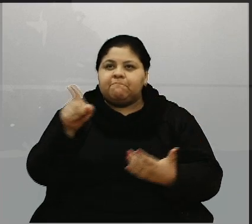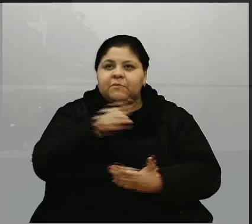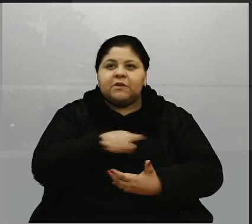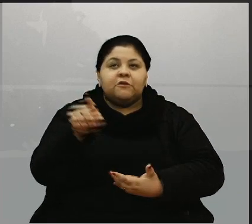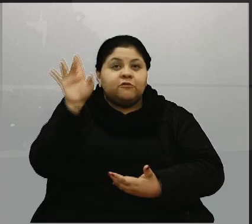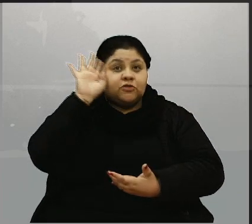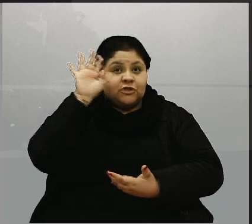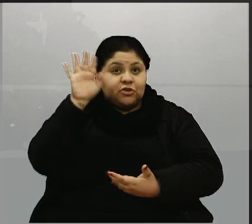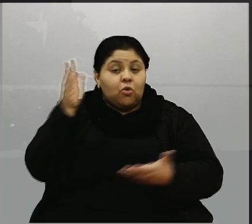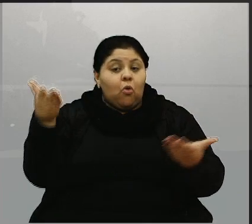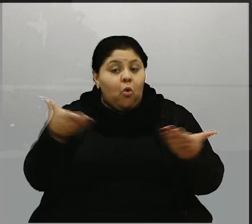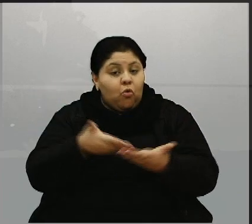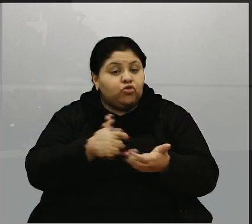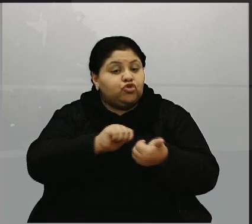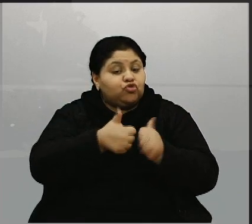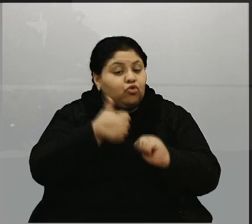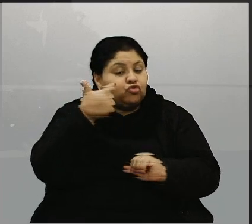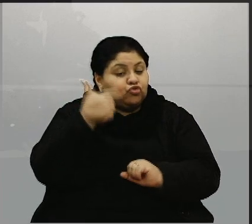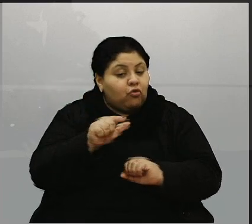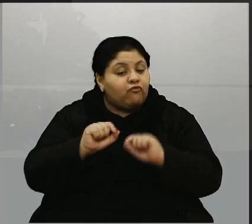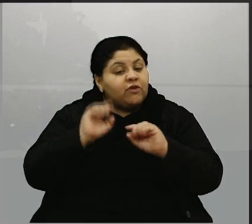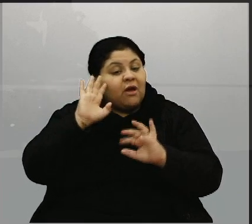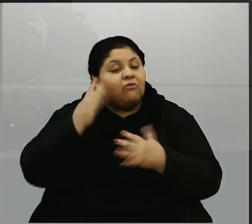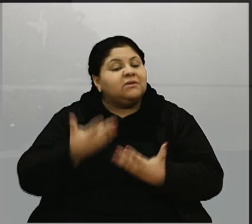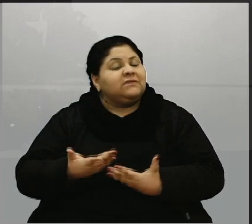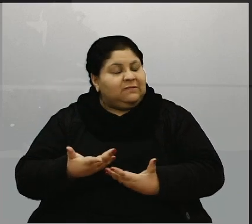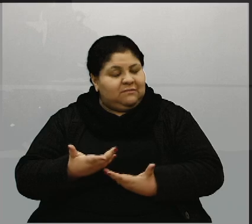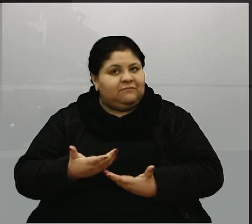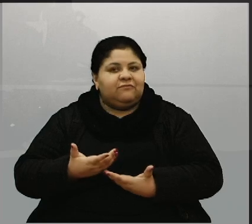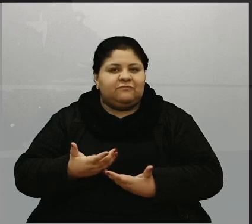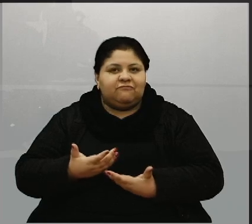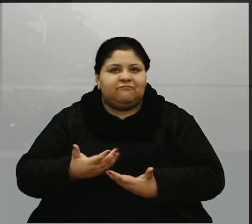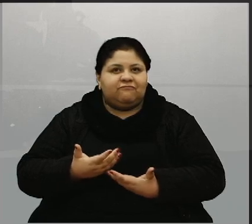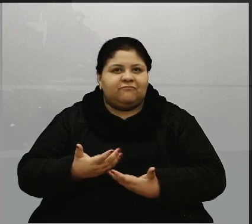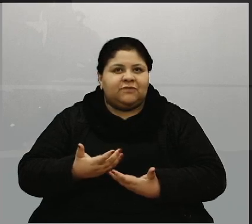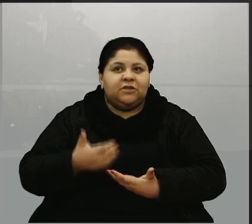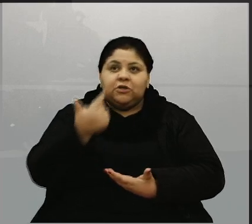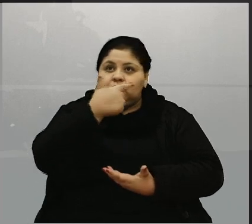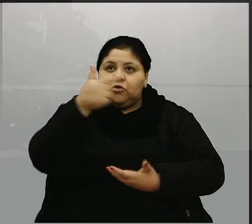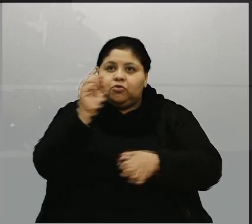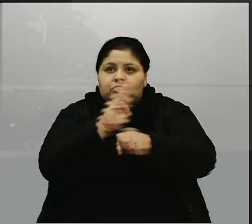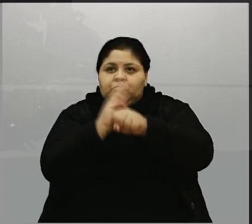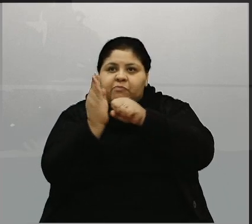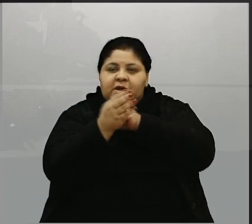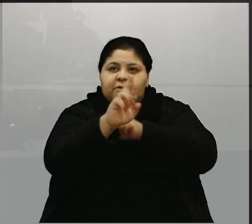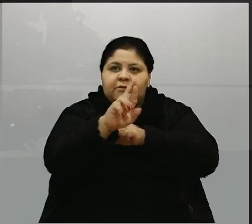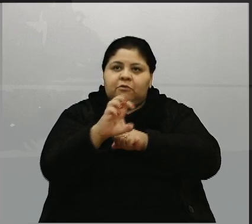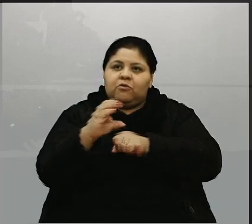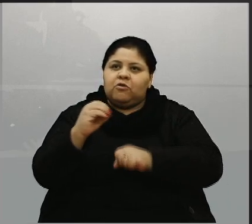tem jogo novamente. O que está acontecendo? Essa é outra no bairro Reolon, né?